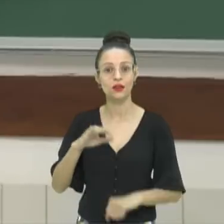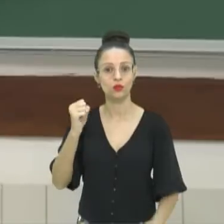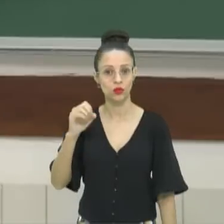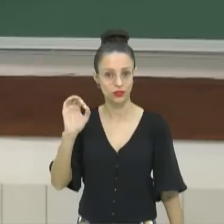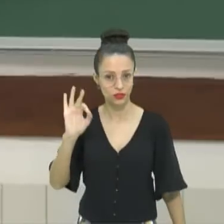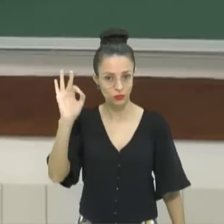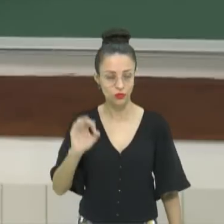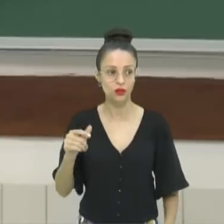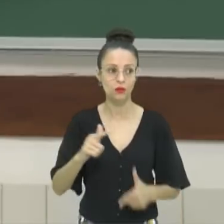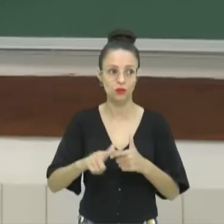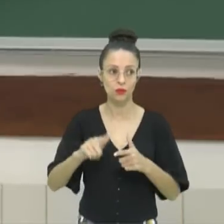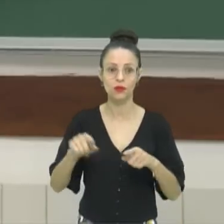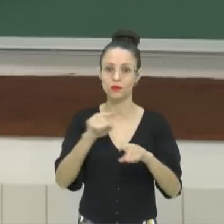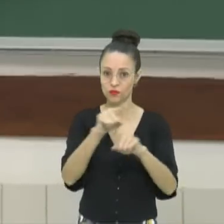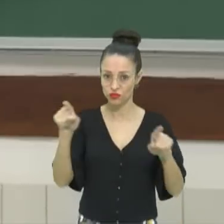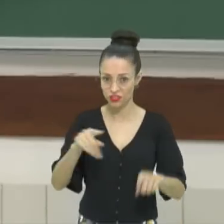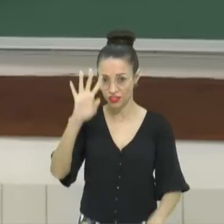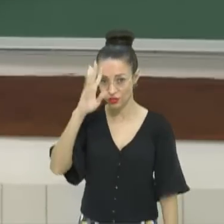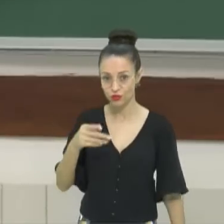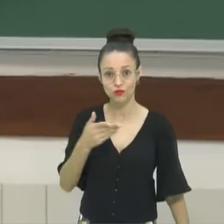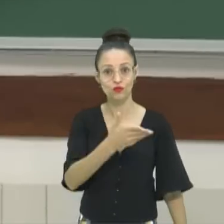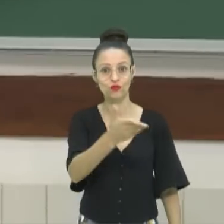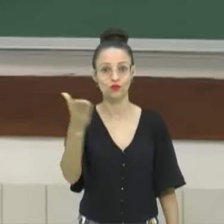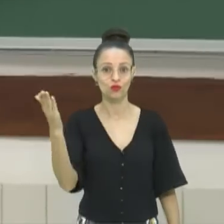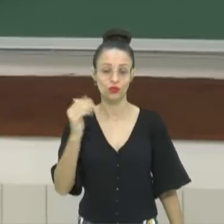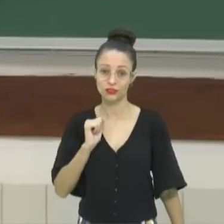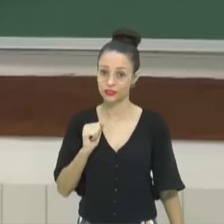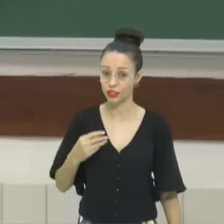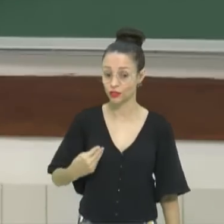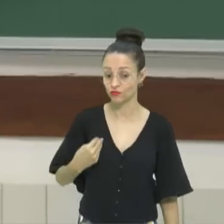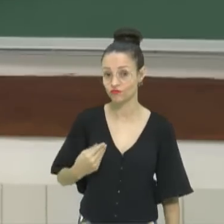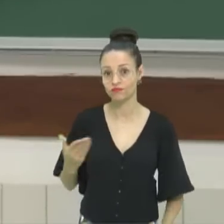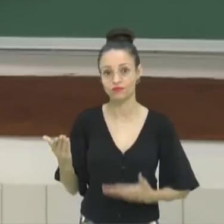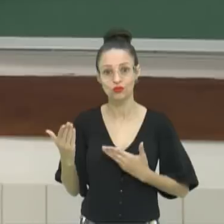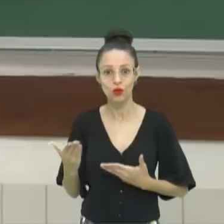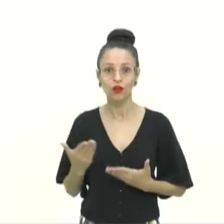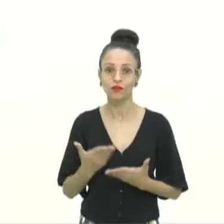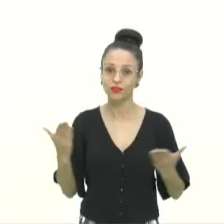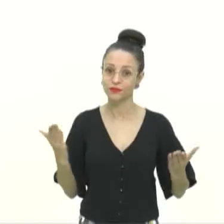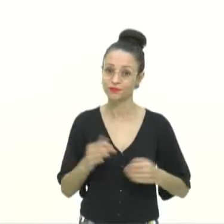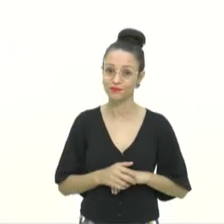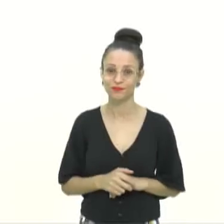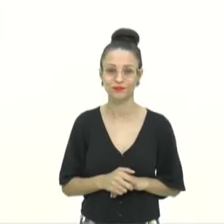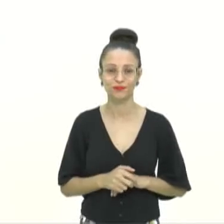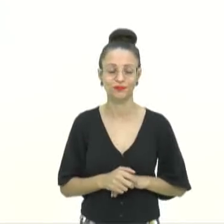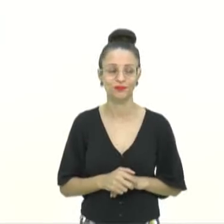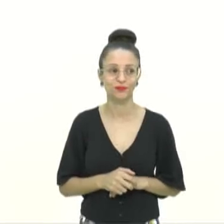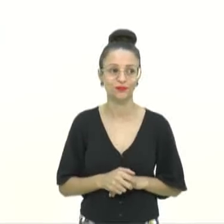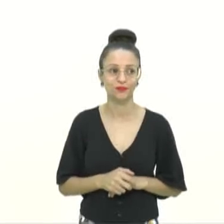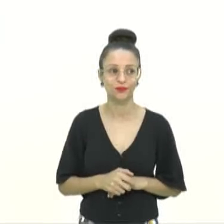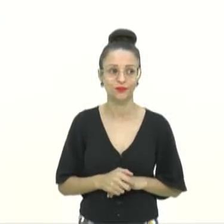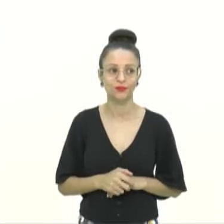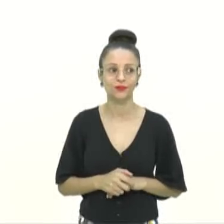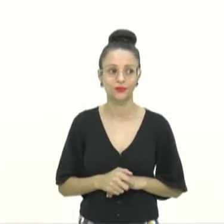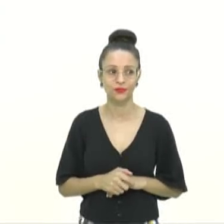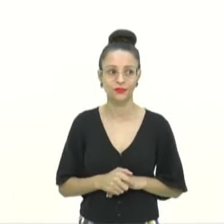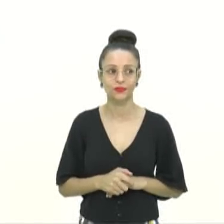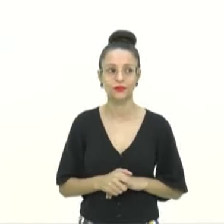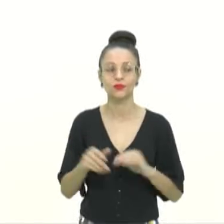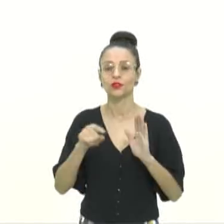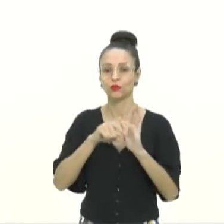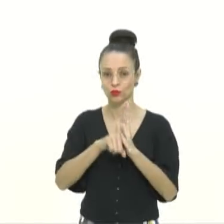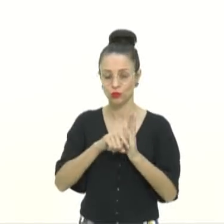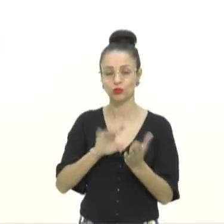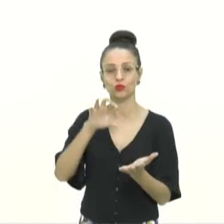Problema para vocês, né? Resolver. Vocês que vão estar aí dominando o mundo daqui a pouco. Estudo do Instituto Trata